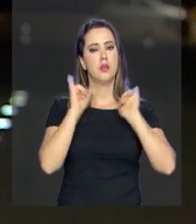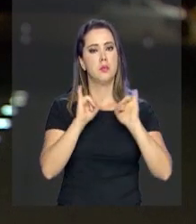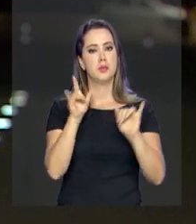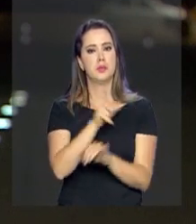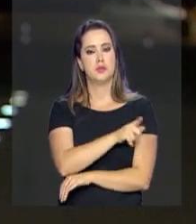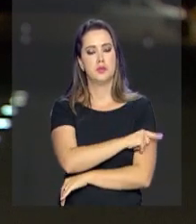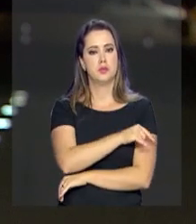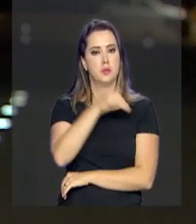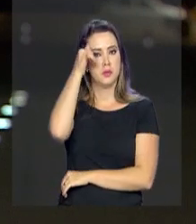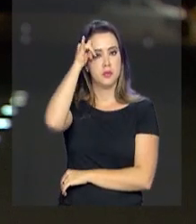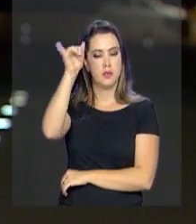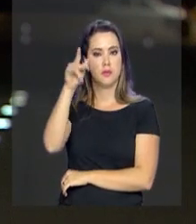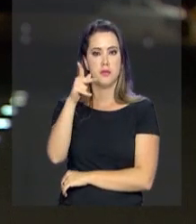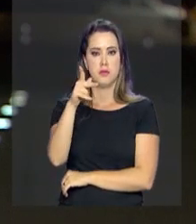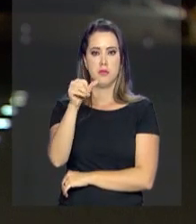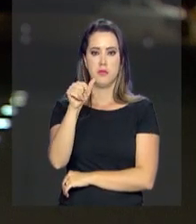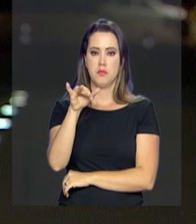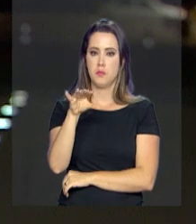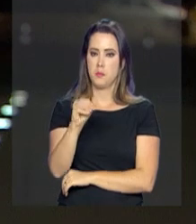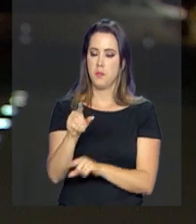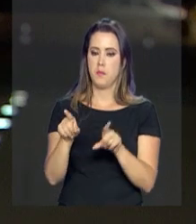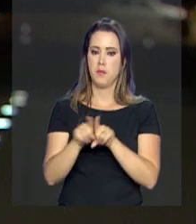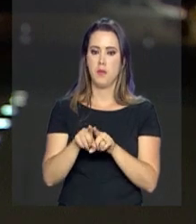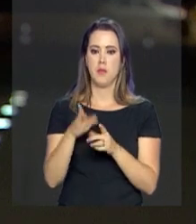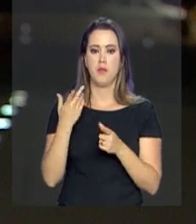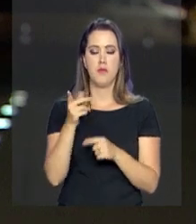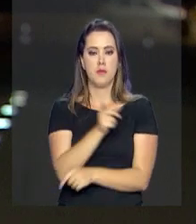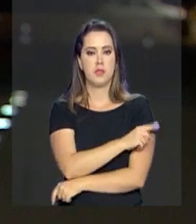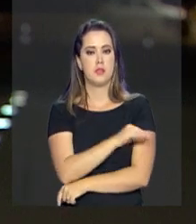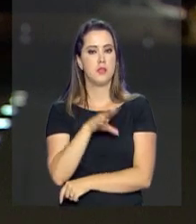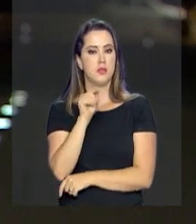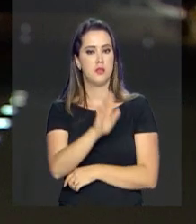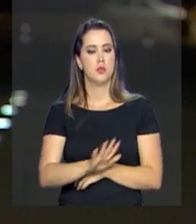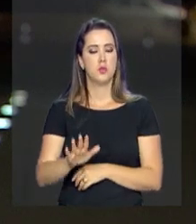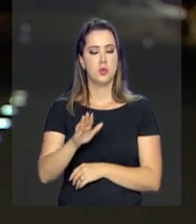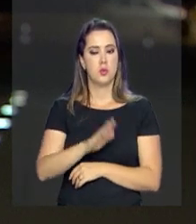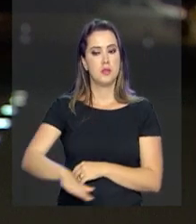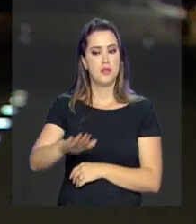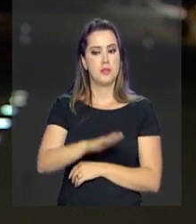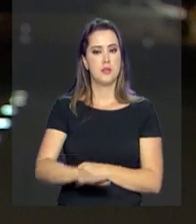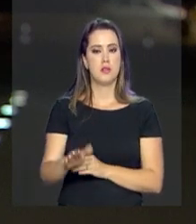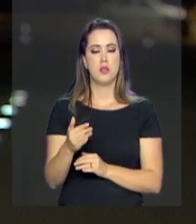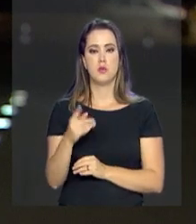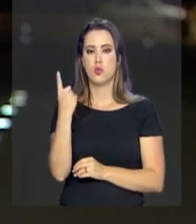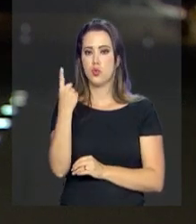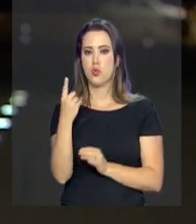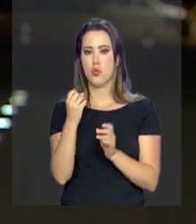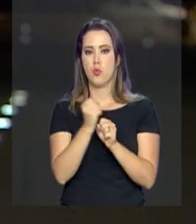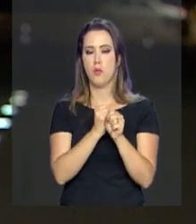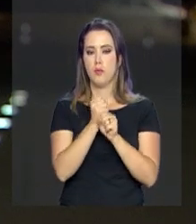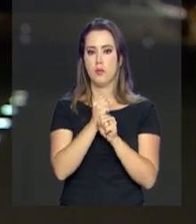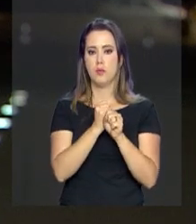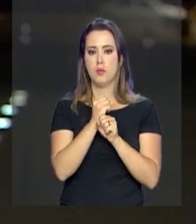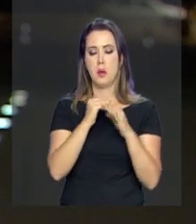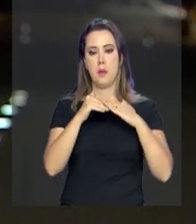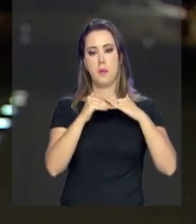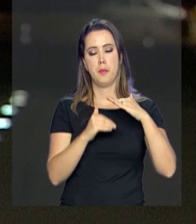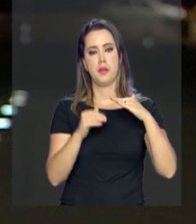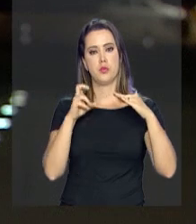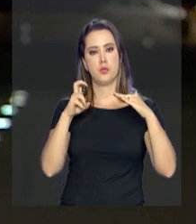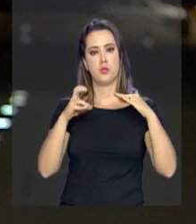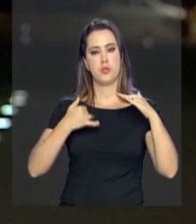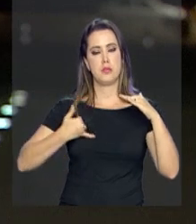contra a poliomielite eo sarampo vai vacinar todas as crianças de 1 ano a menores de 5 anos